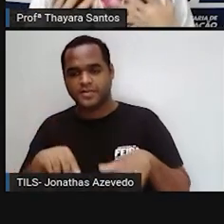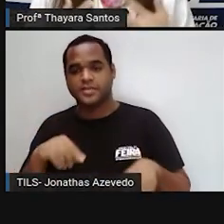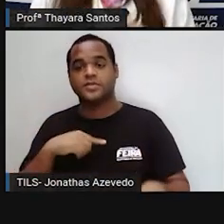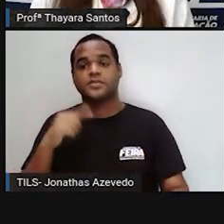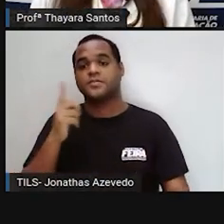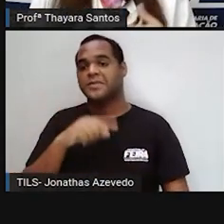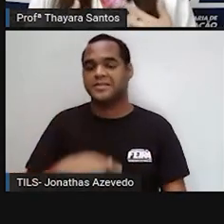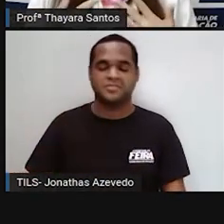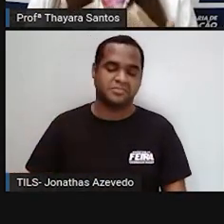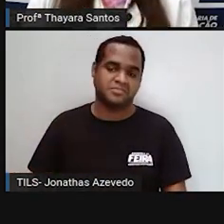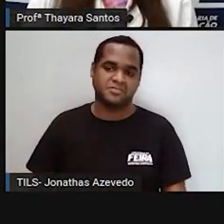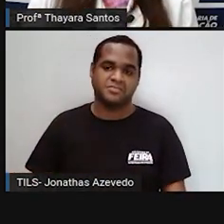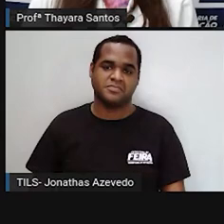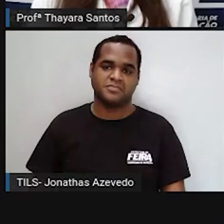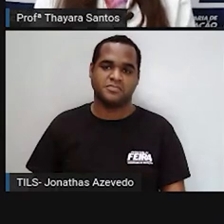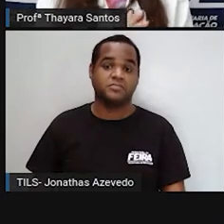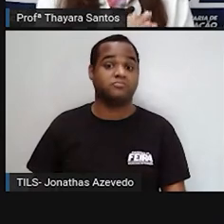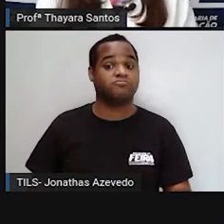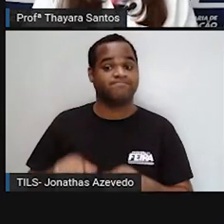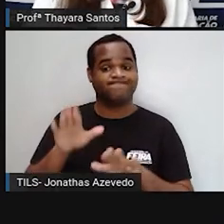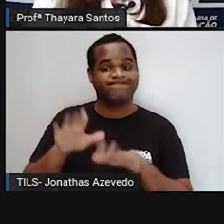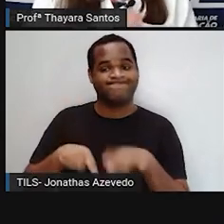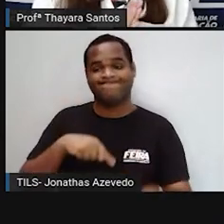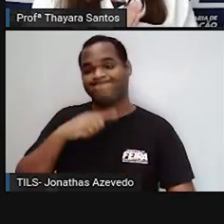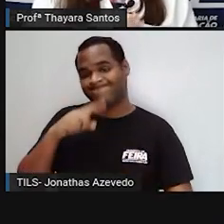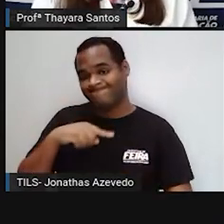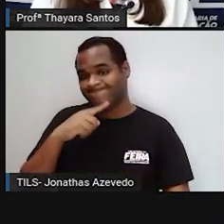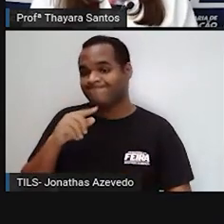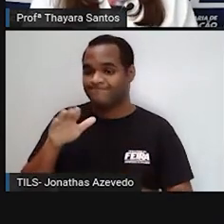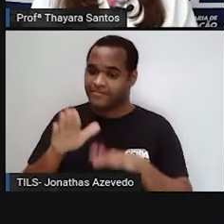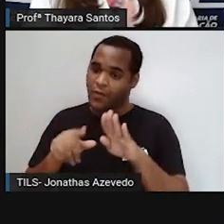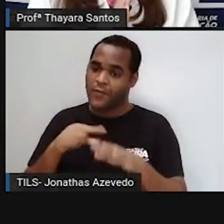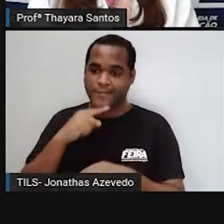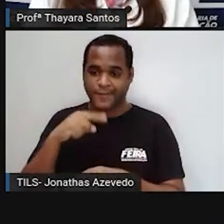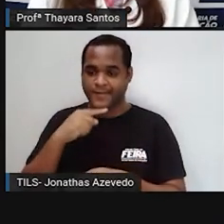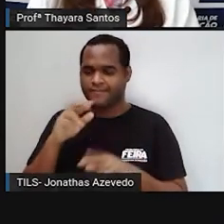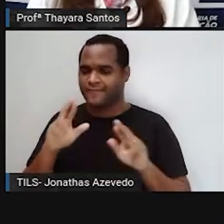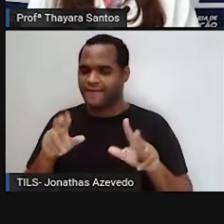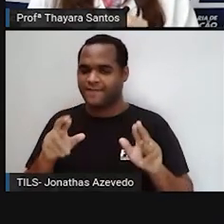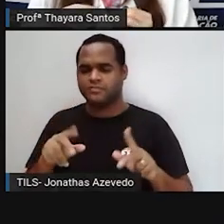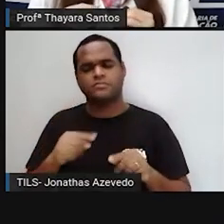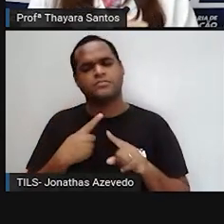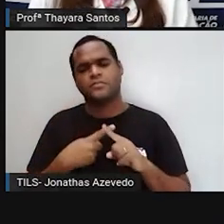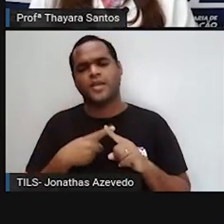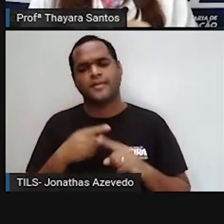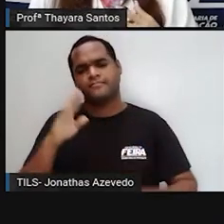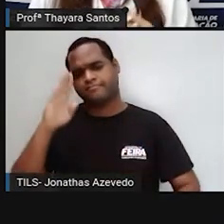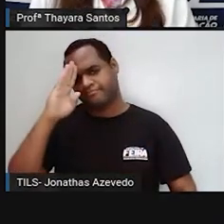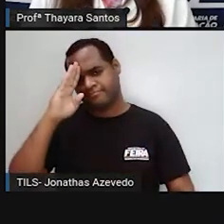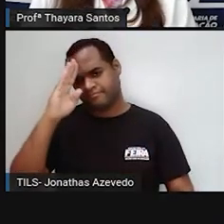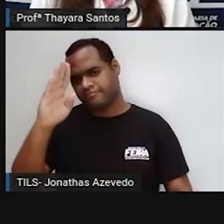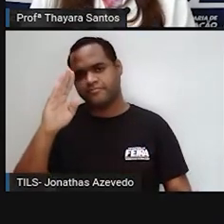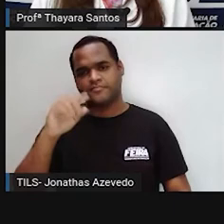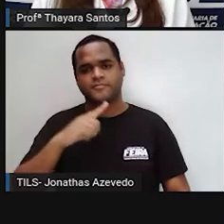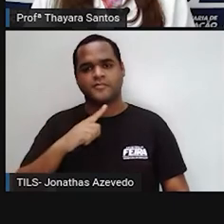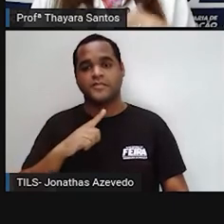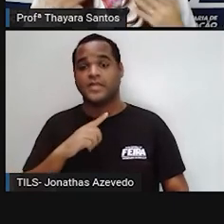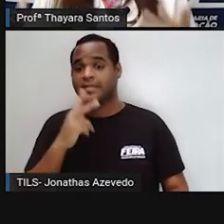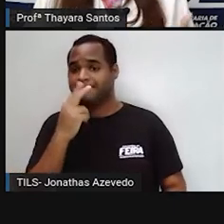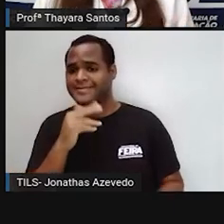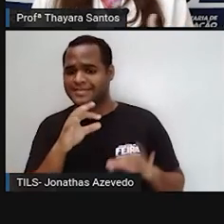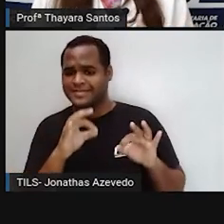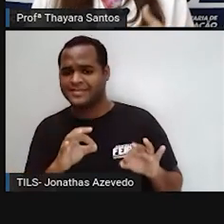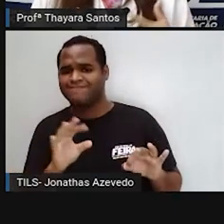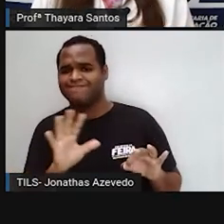Agora vamos para as desvantagens da reprodução assexuada. Então, a principal desvantagem